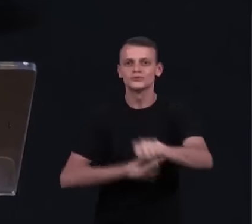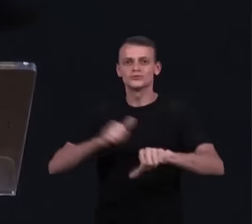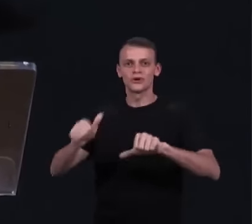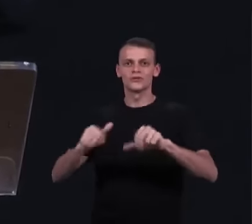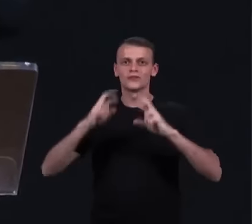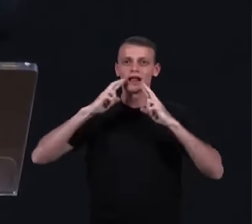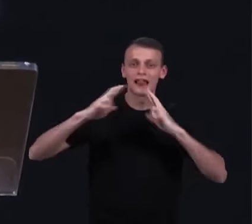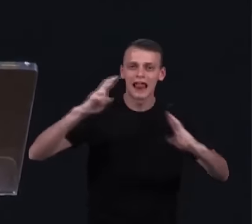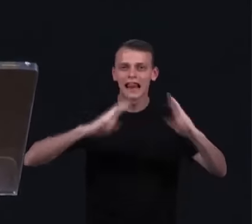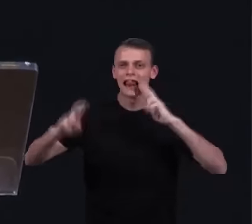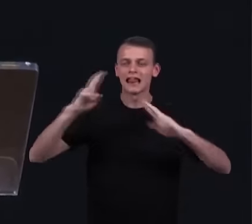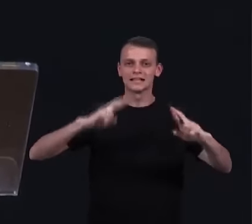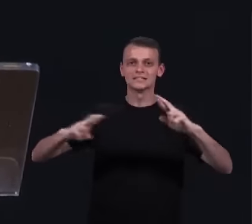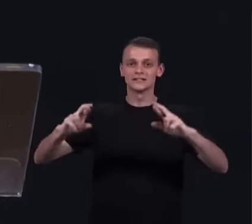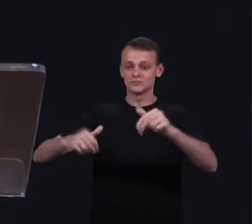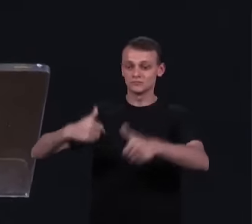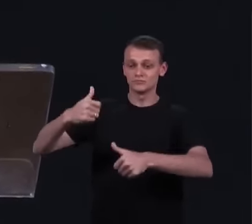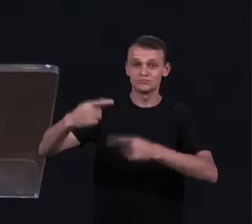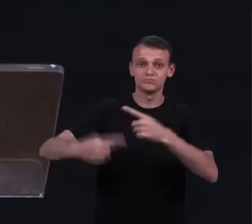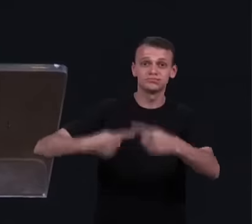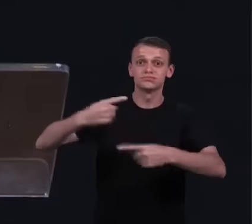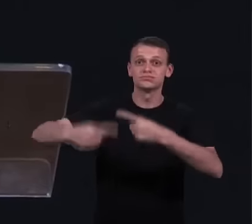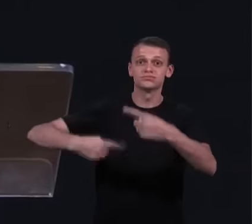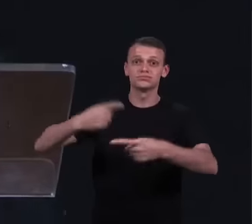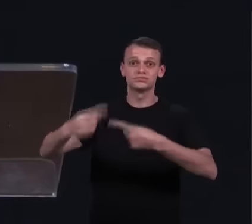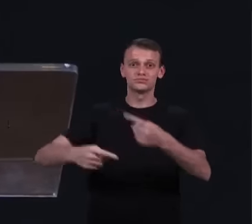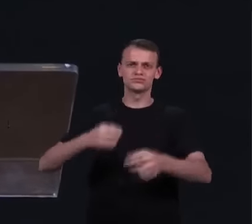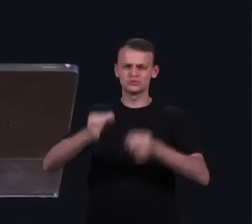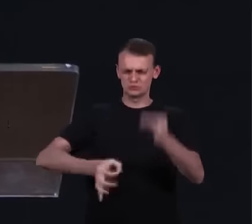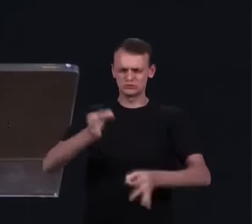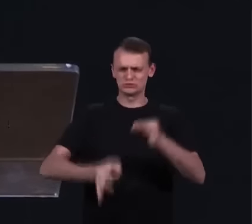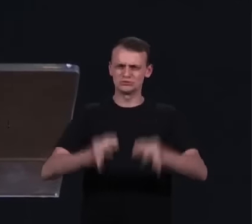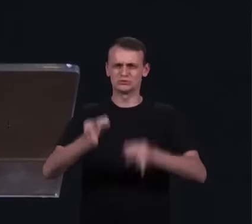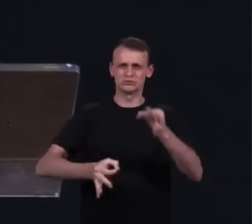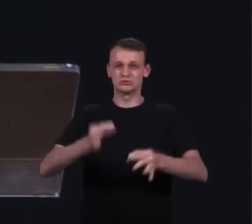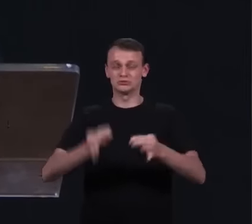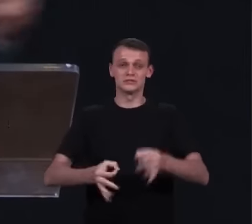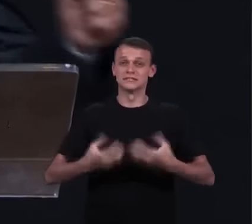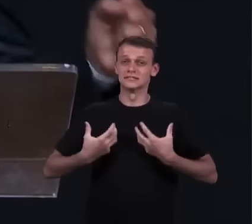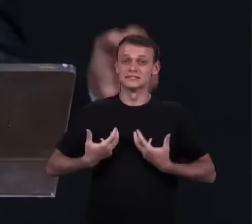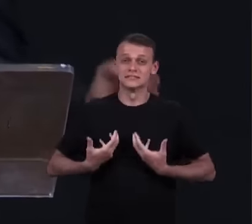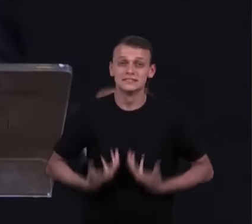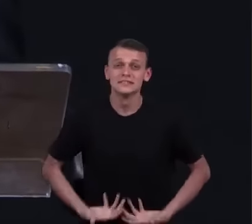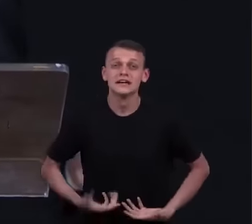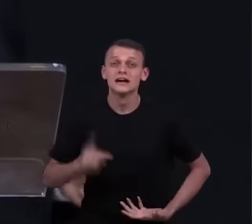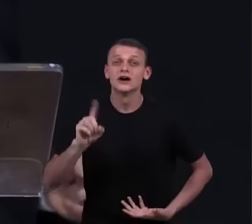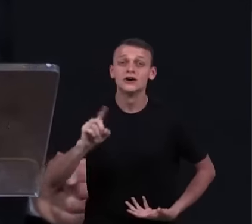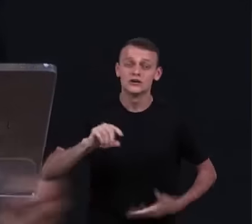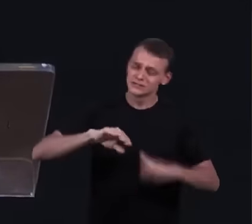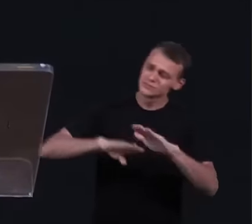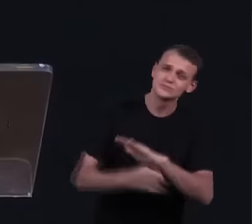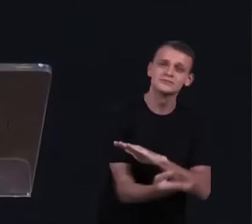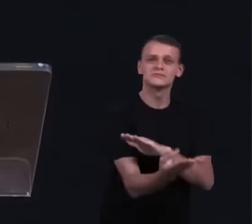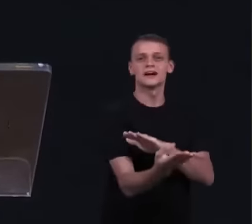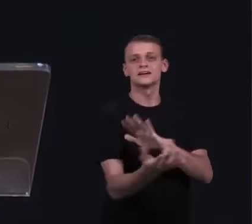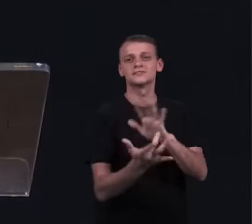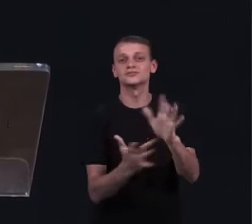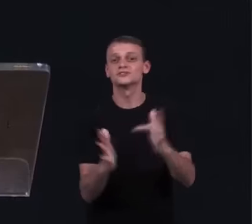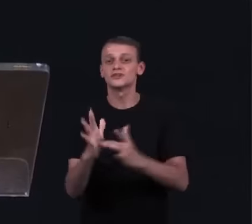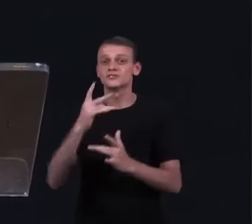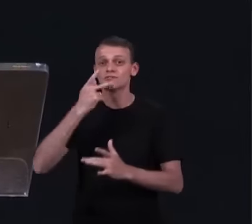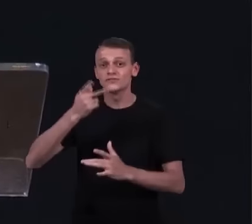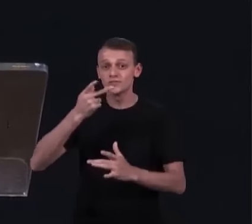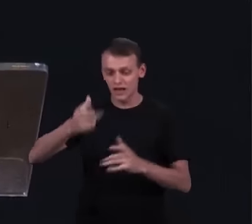crítica, o ciclo da vingança, da autojustificação, que são hábitos. Jesus falou